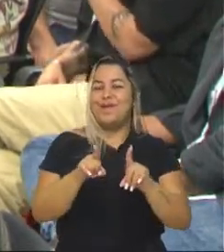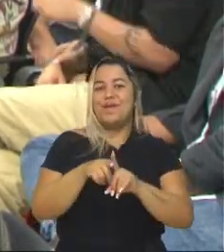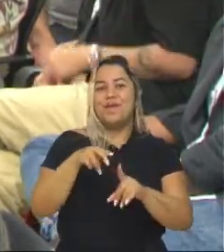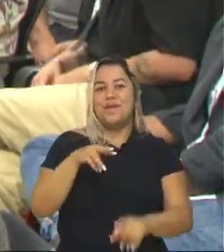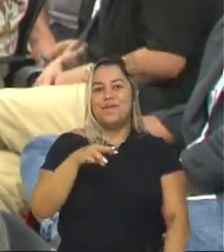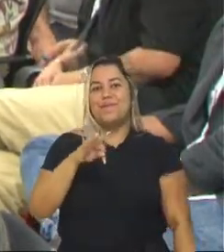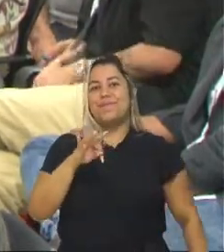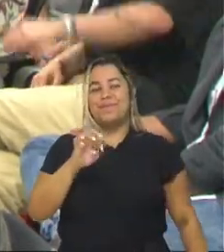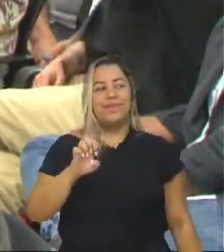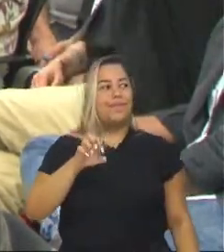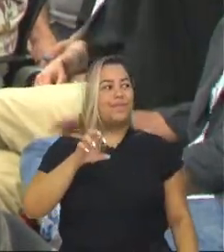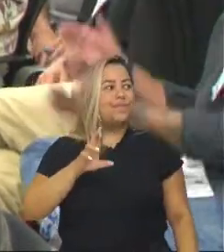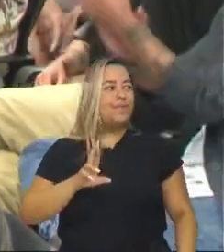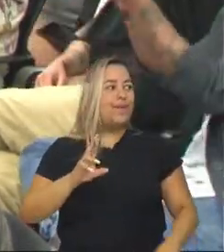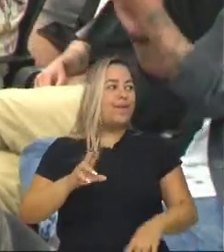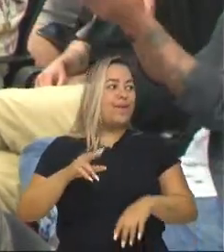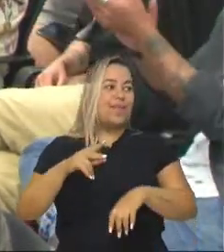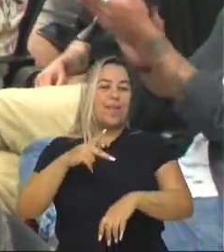plus size do Brasil.